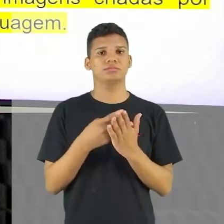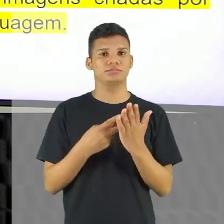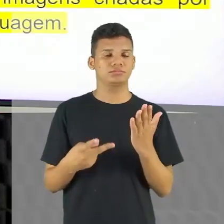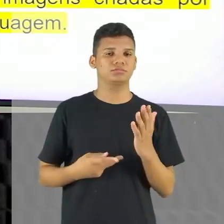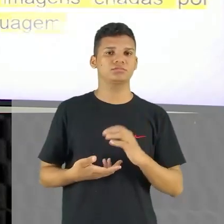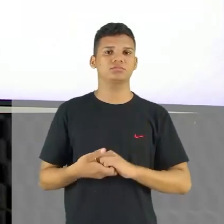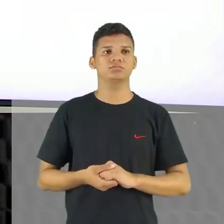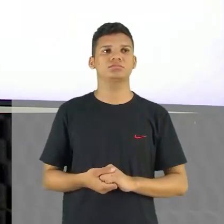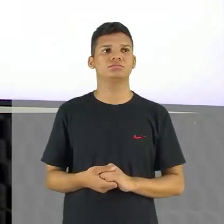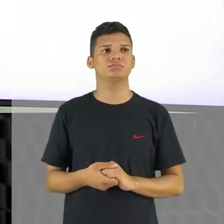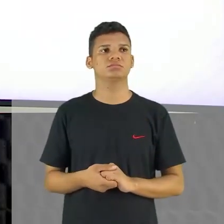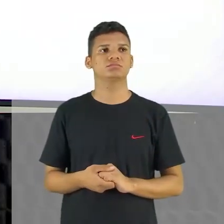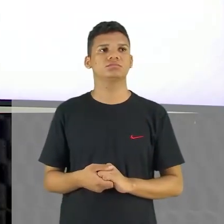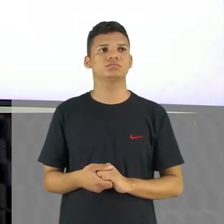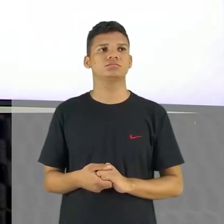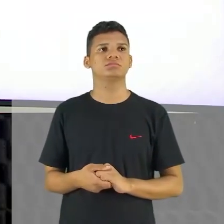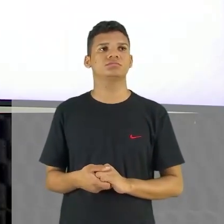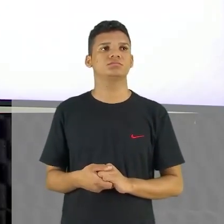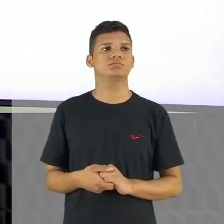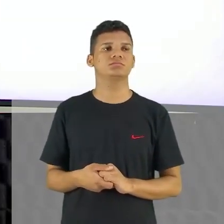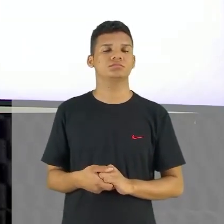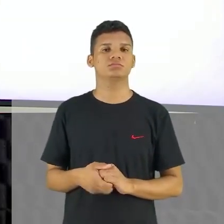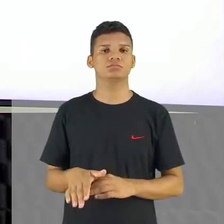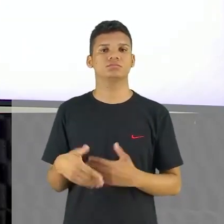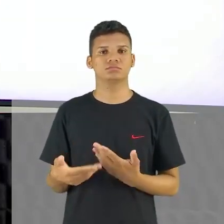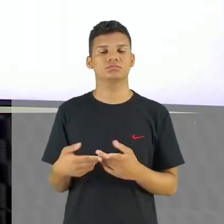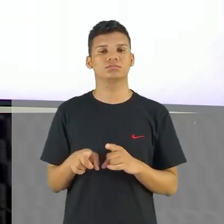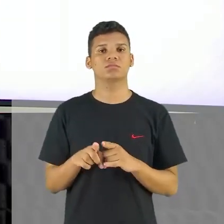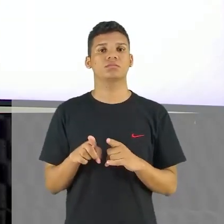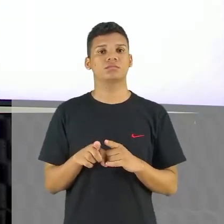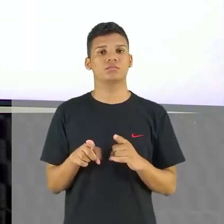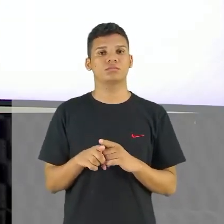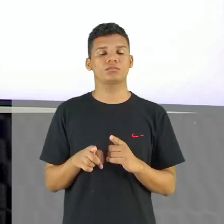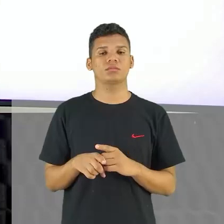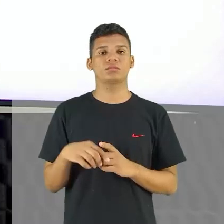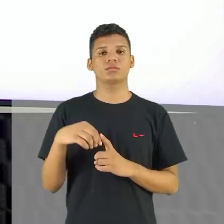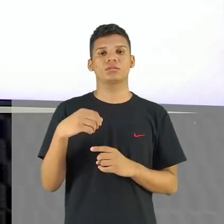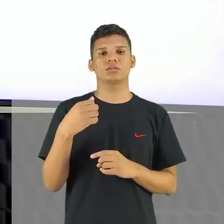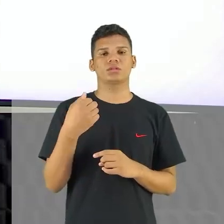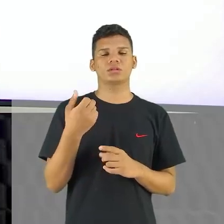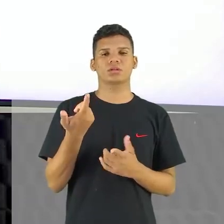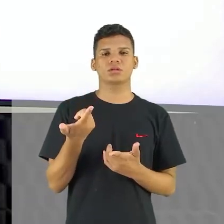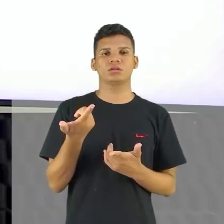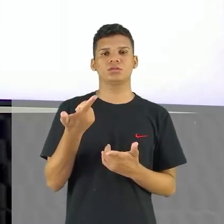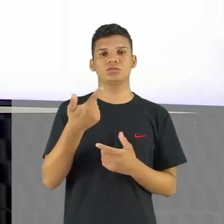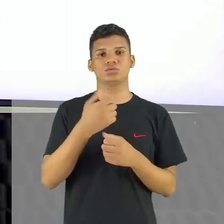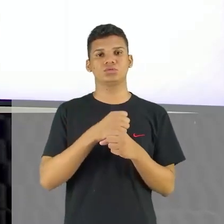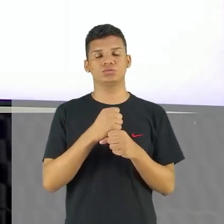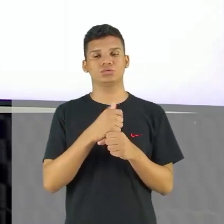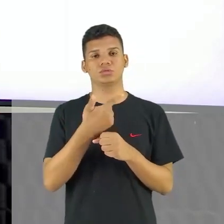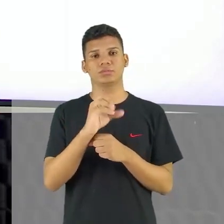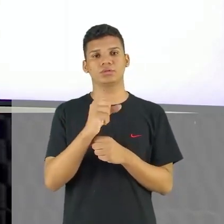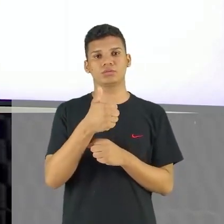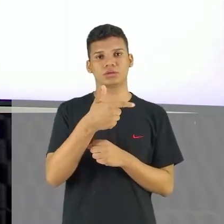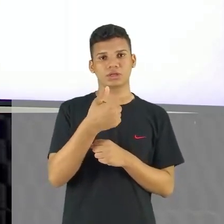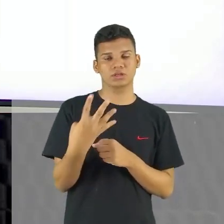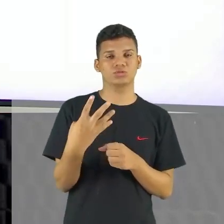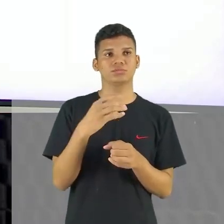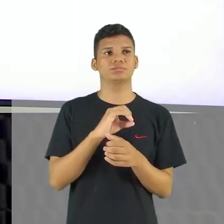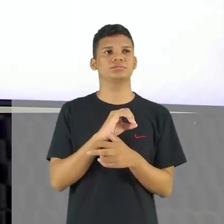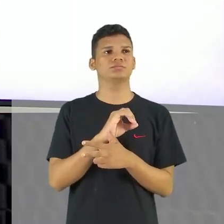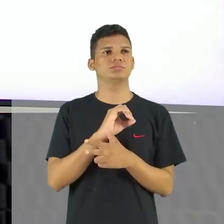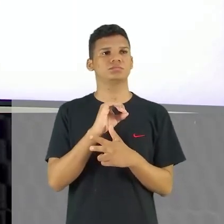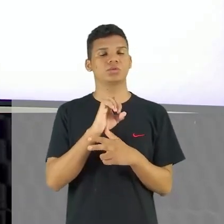bom? Próxima questão, também de 2014, ainda sobre o Romanceiro da Inconfidência, releia os